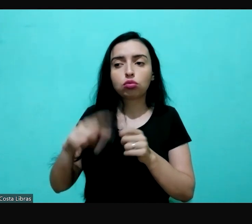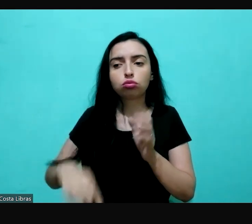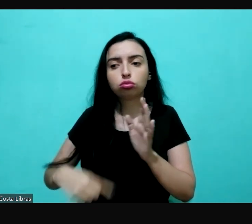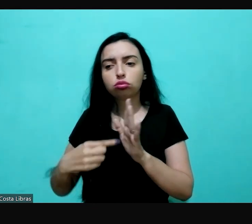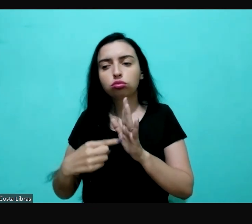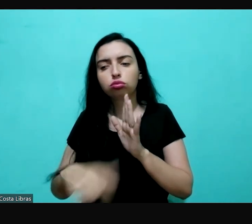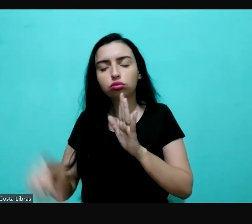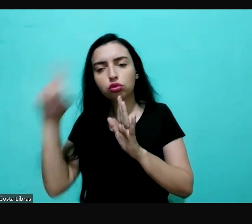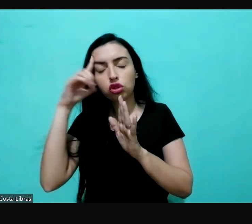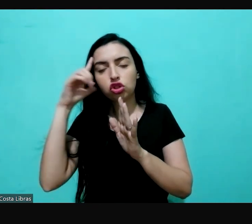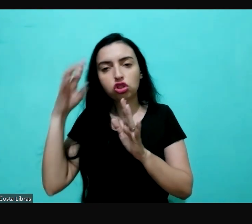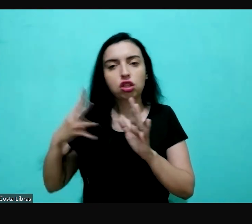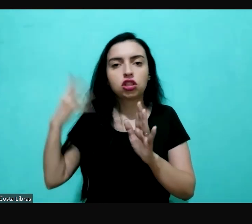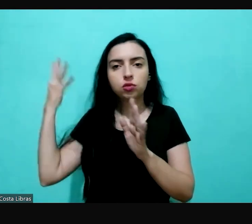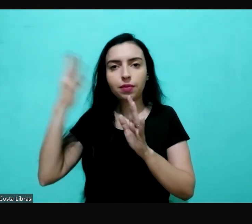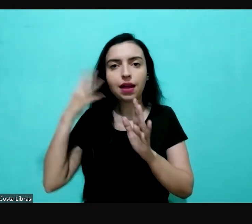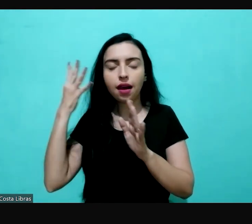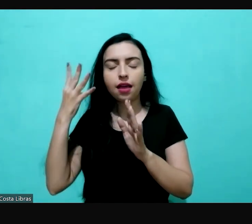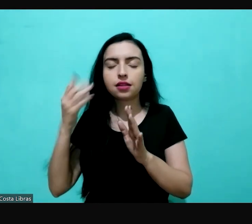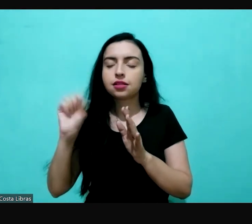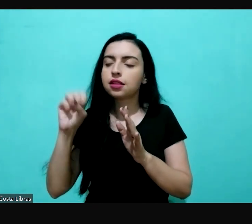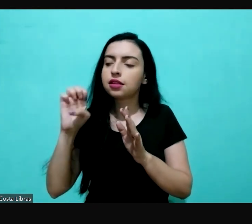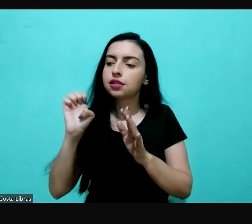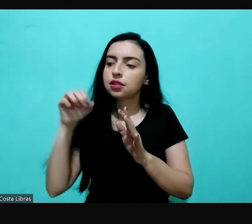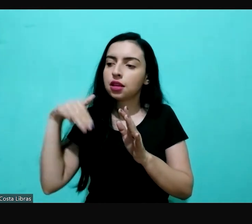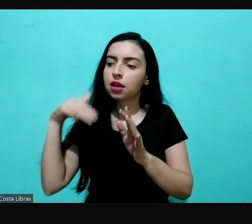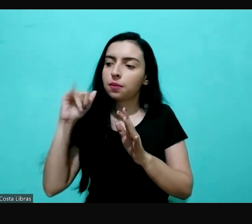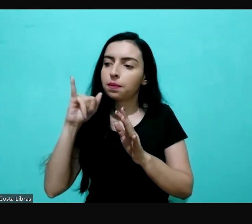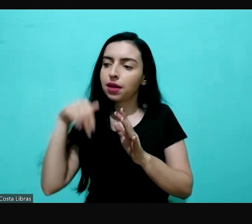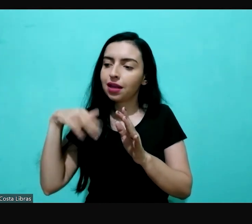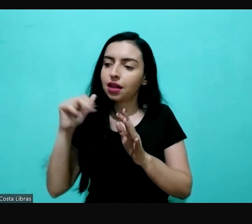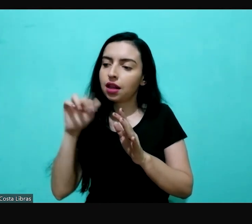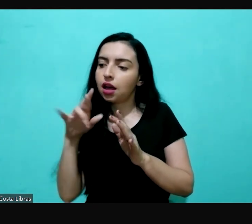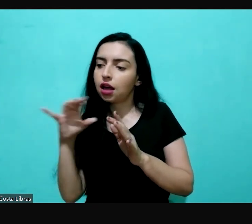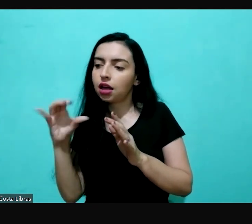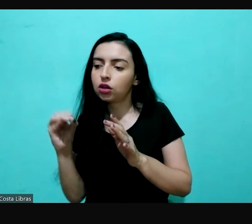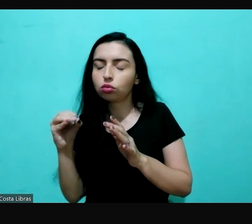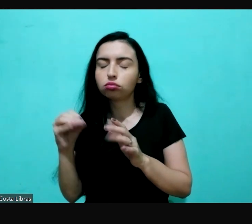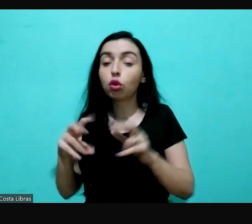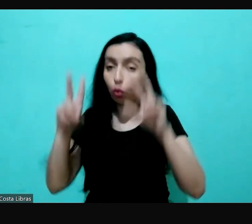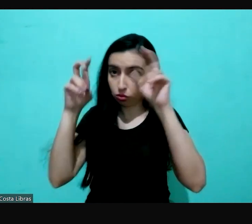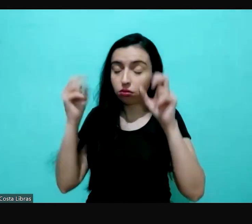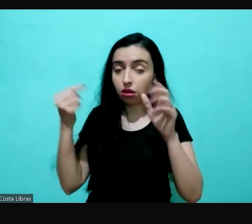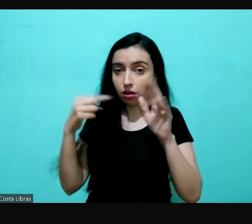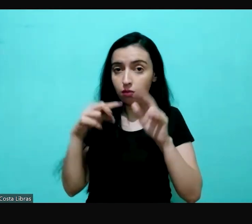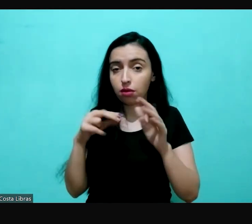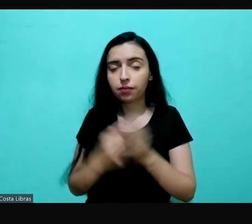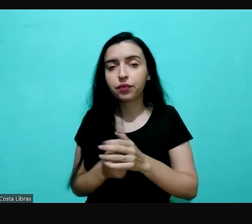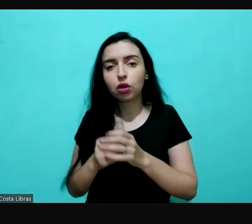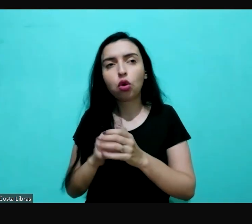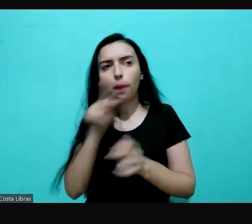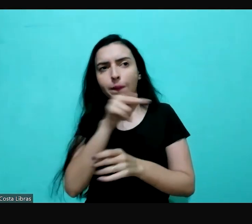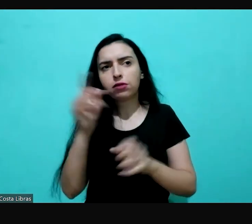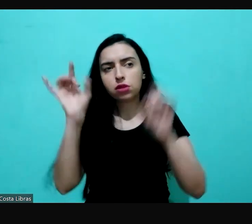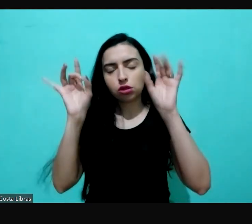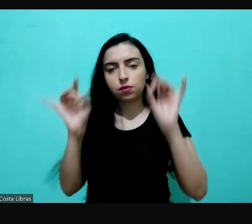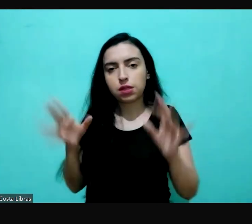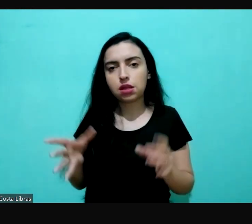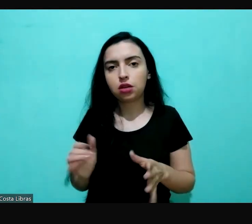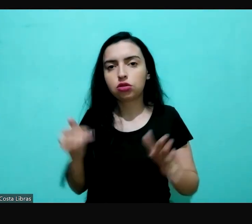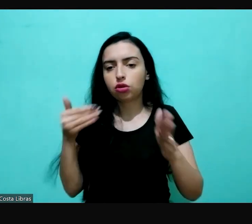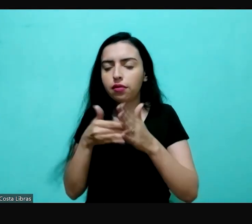Mackenzie, exatamente sobre o processo coletivo estrutural, e até um dos professores que é especialista e que é assessor direto